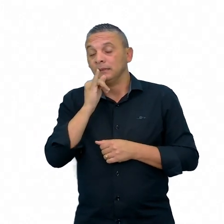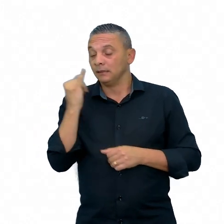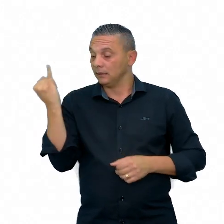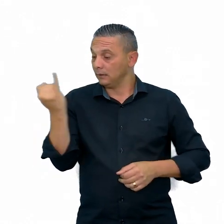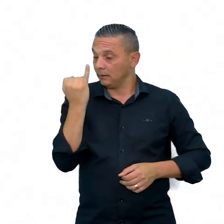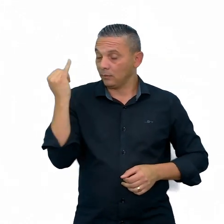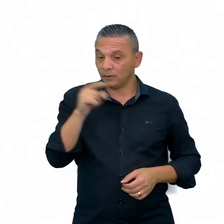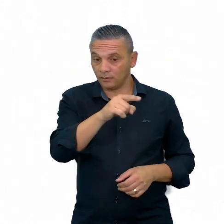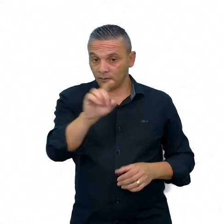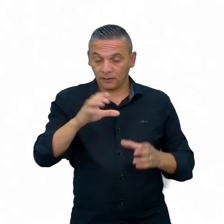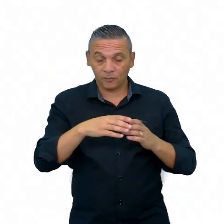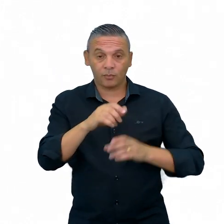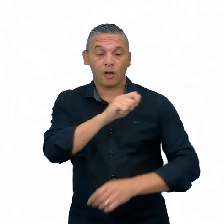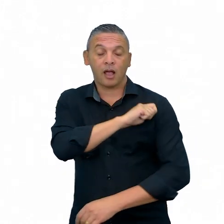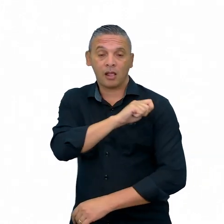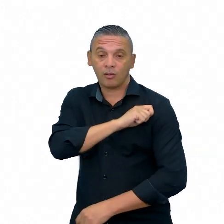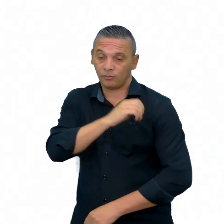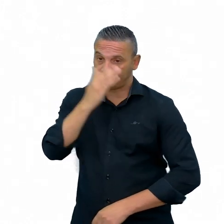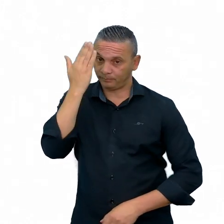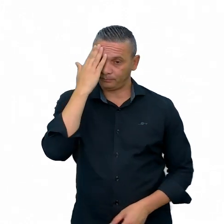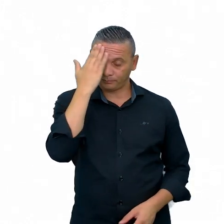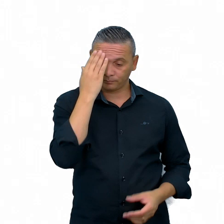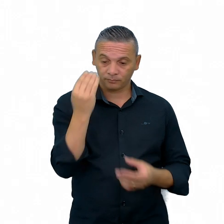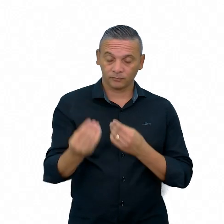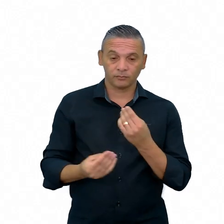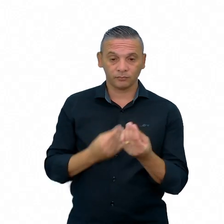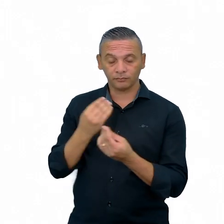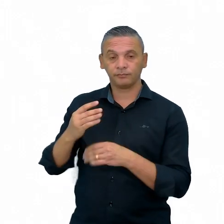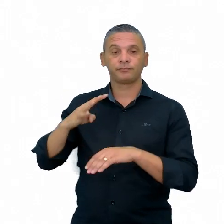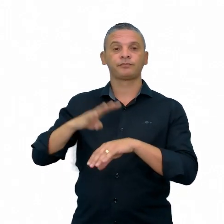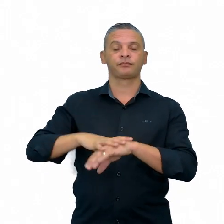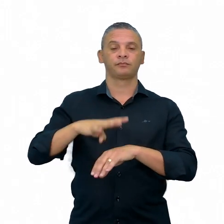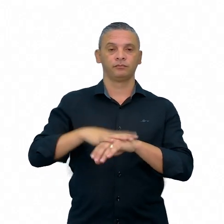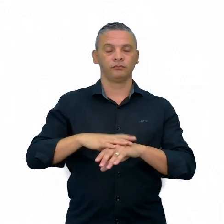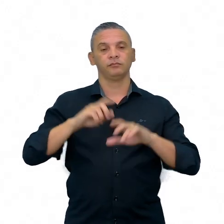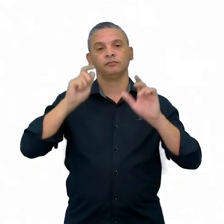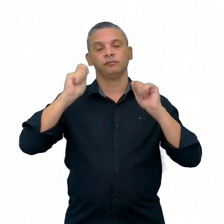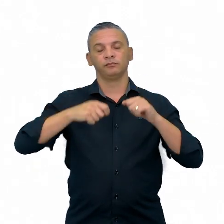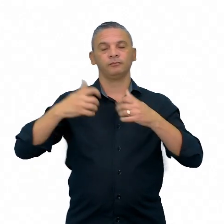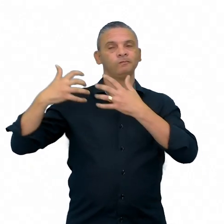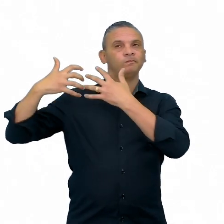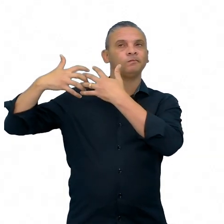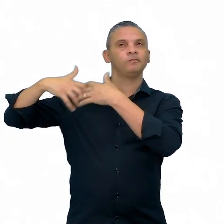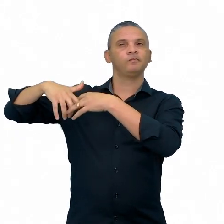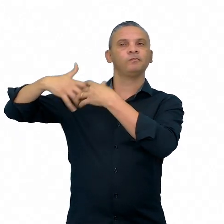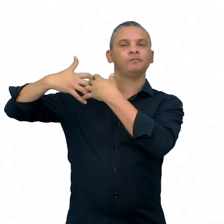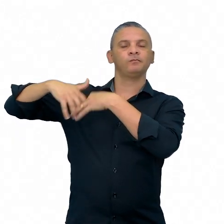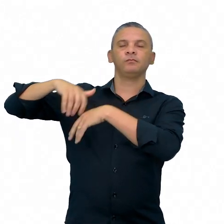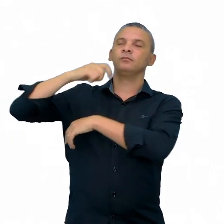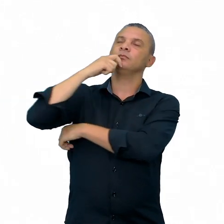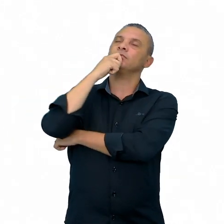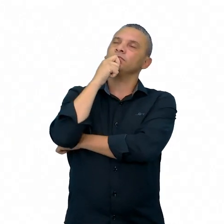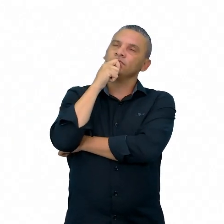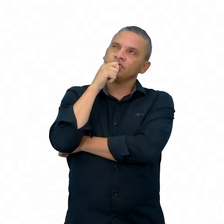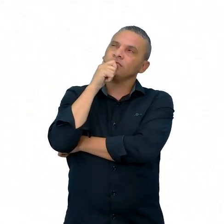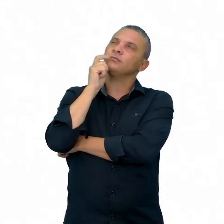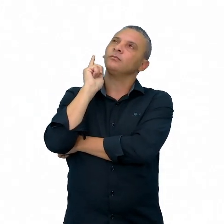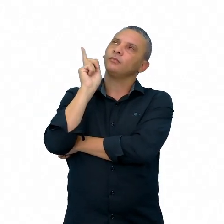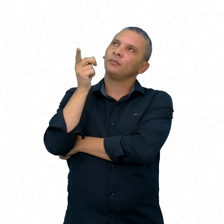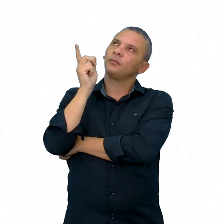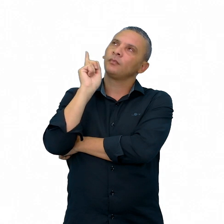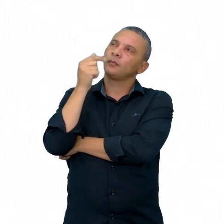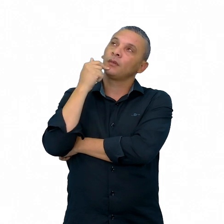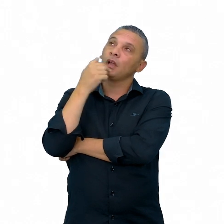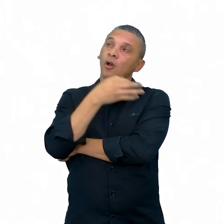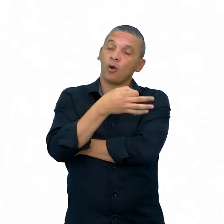desses estudantes compreenderem essa linguagem matemática e, com isso, eles possam ter um raciocínio crítico, que eles possam argumentar, que